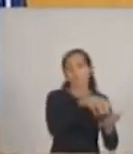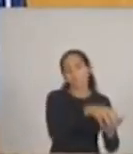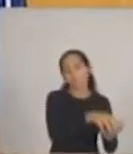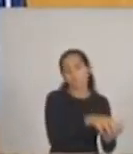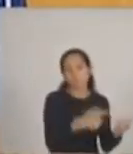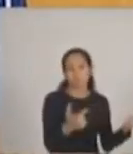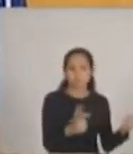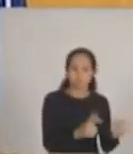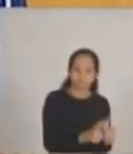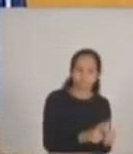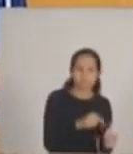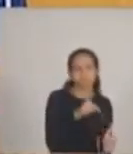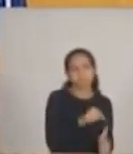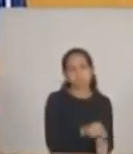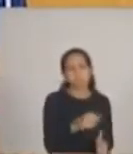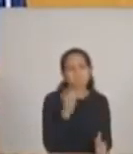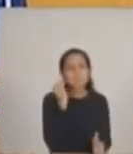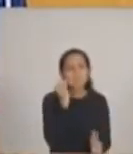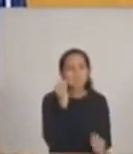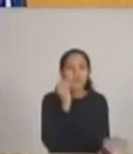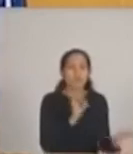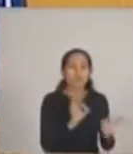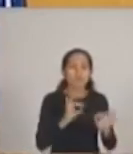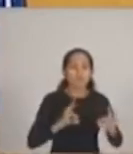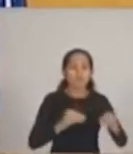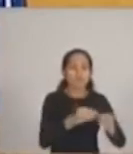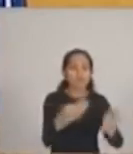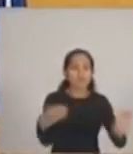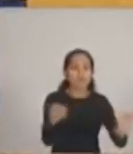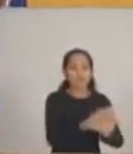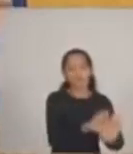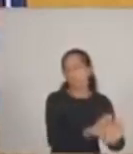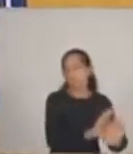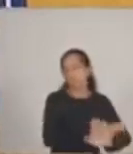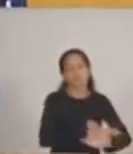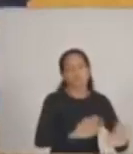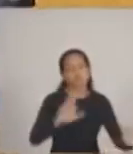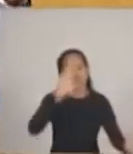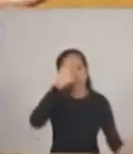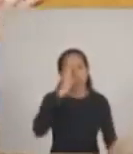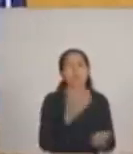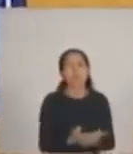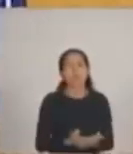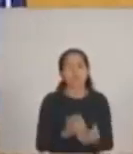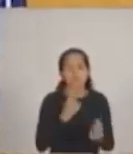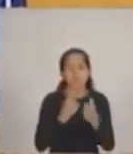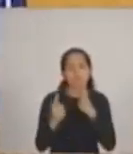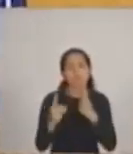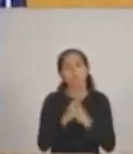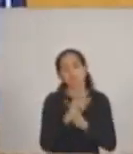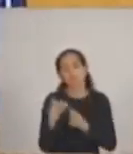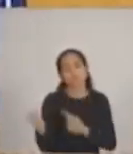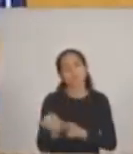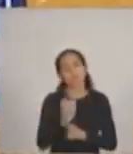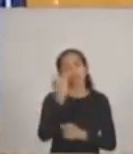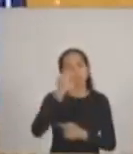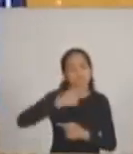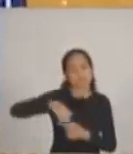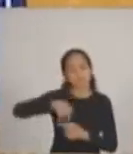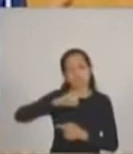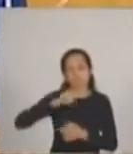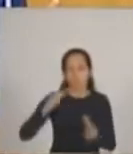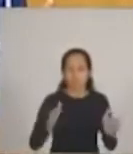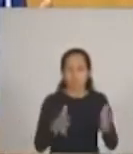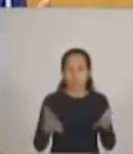ajustar para não fechar todas. Eu acredito nessa possibilidade, acredito nesse diálogo. Nós vivemos um momento muito